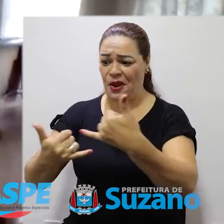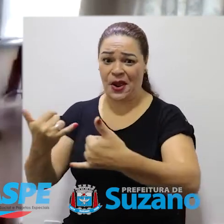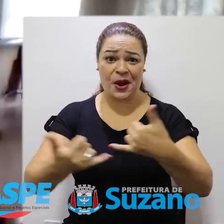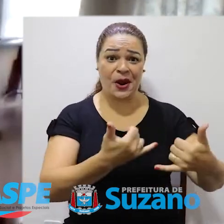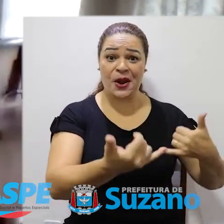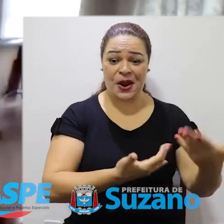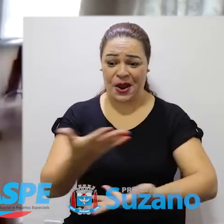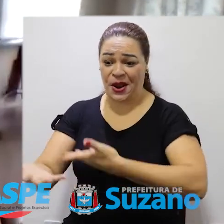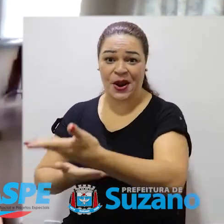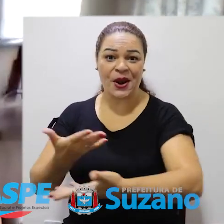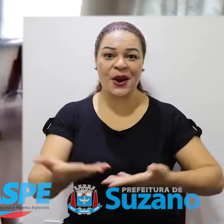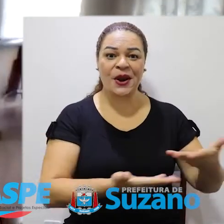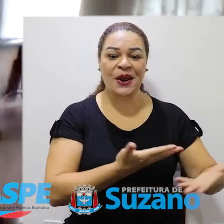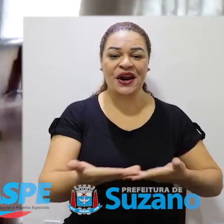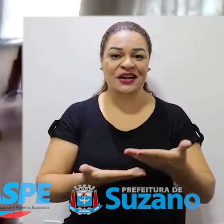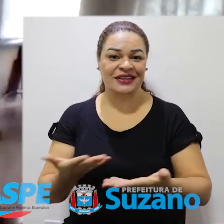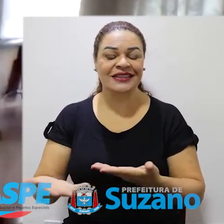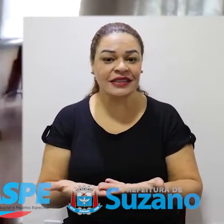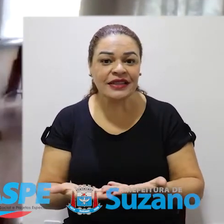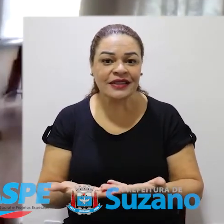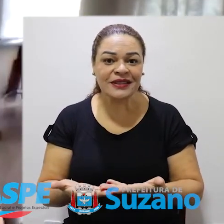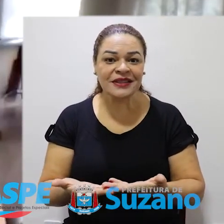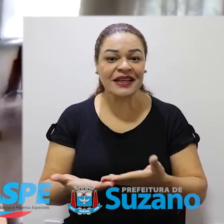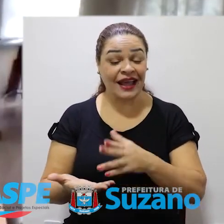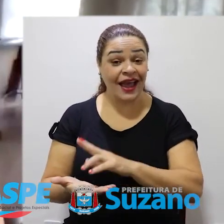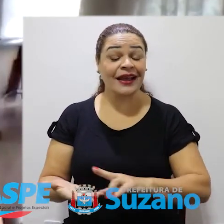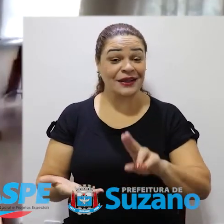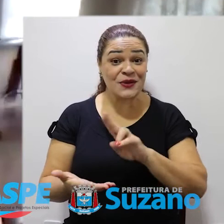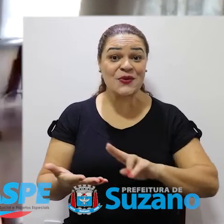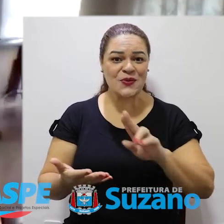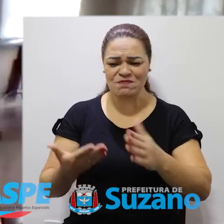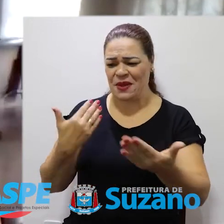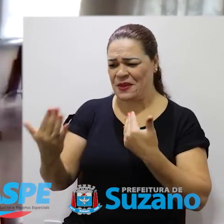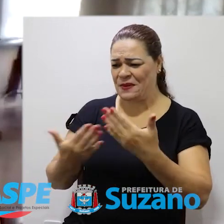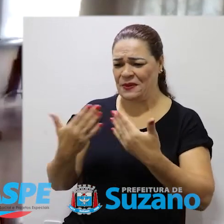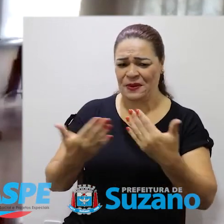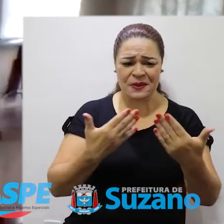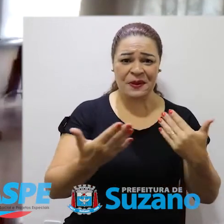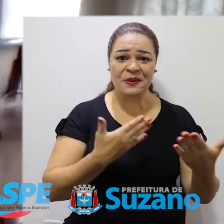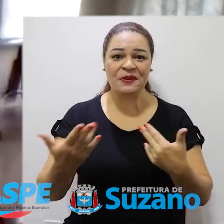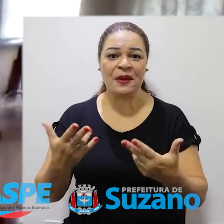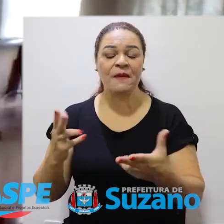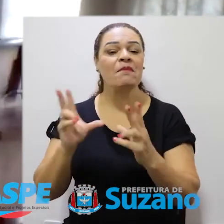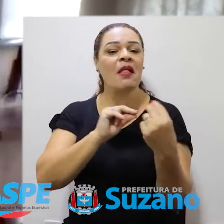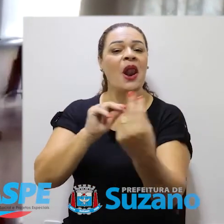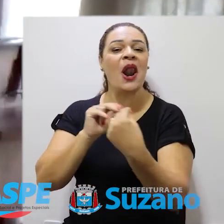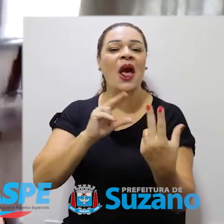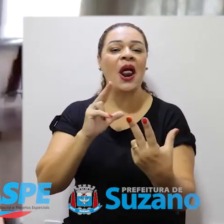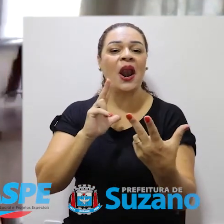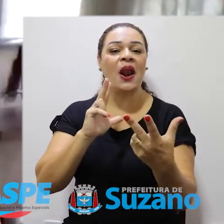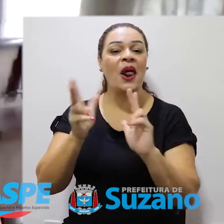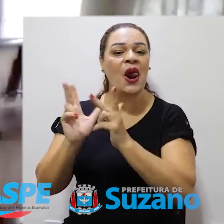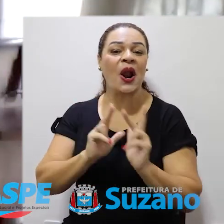Crianças brincam juntas, criam jogos simbólicos, né? E como é que elas fazem isso? Como é que